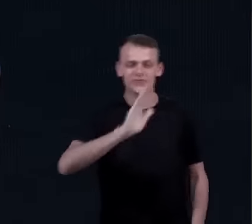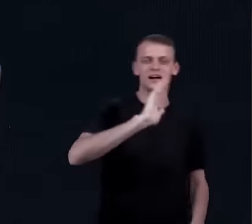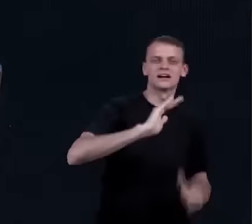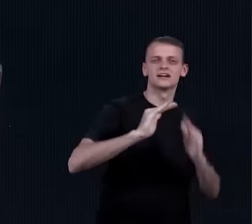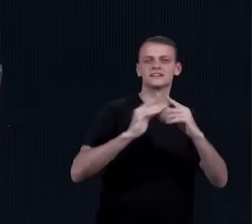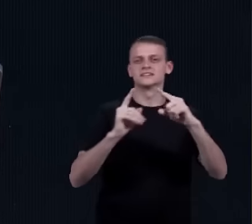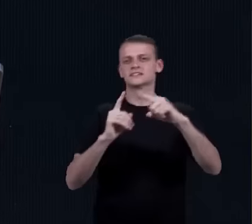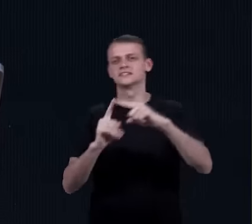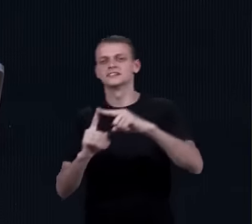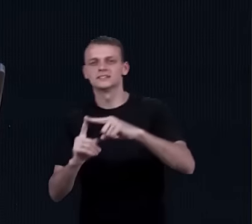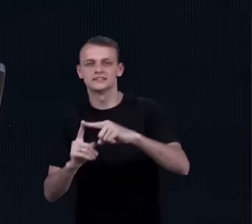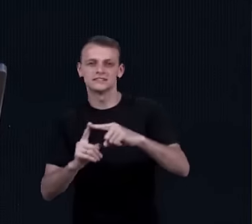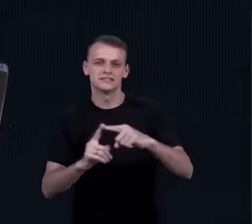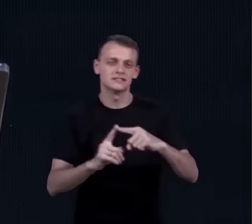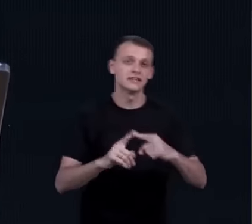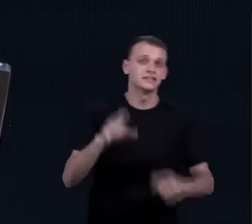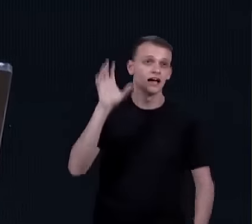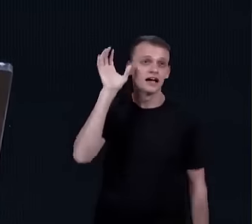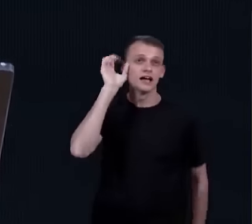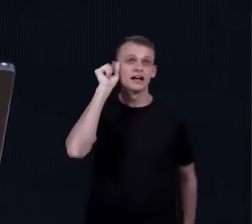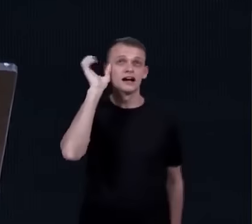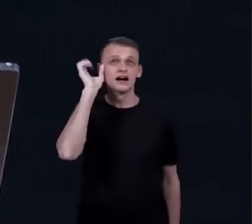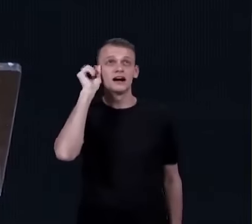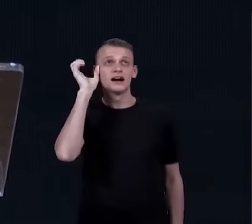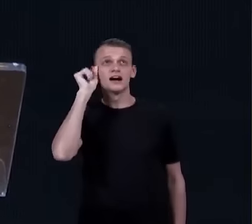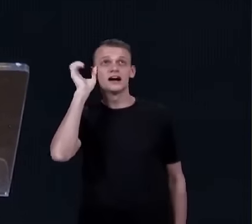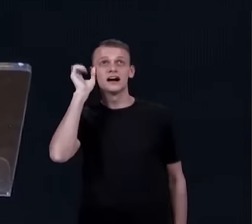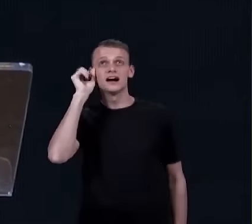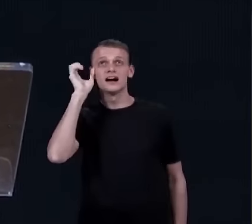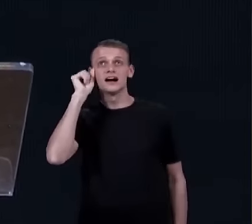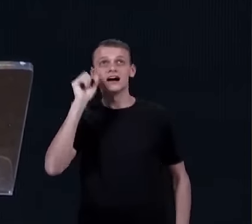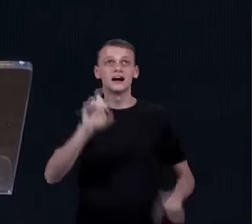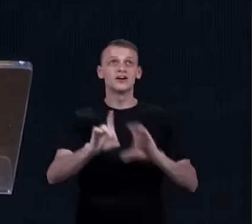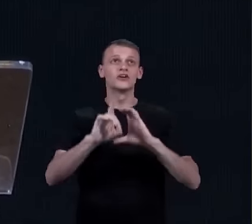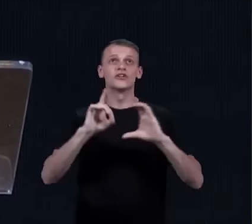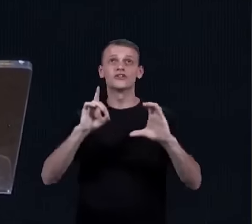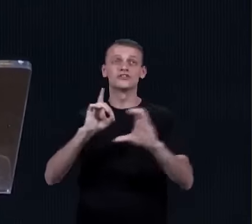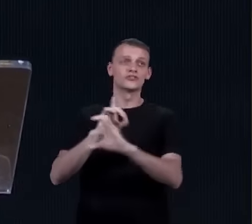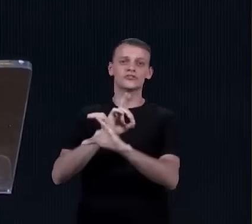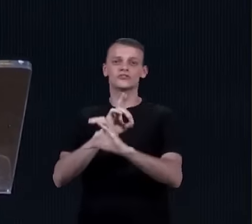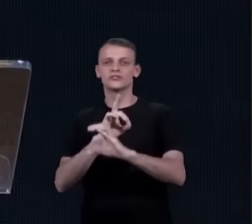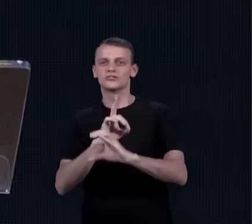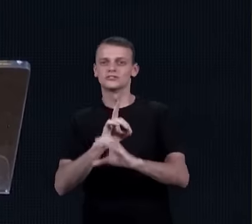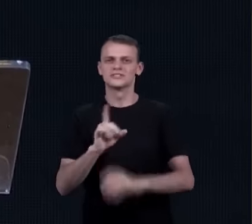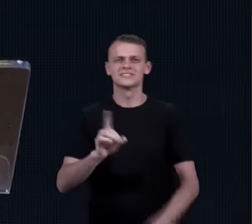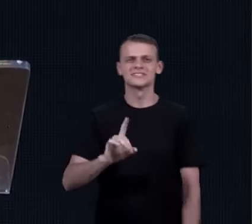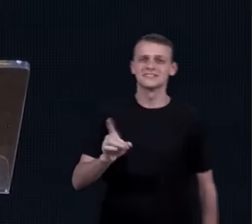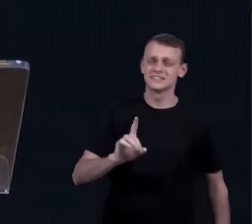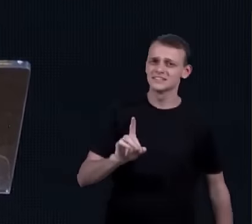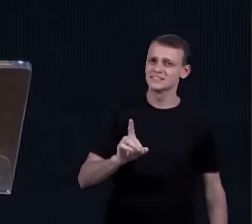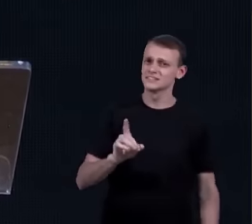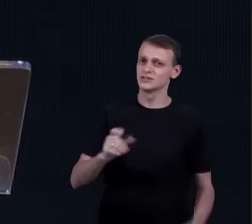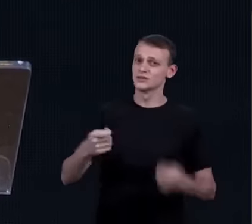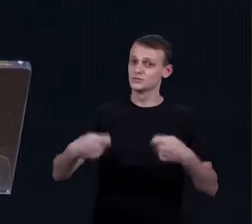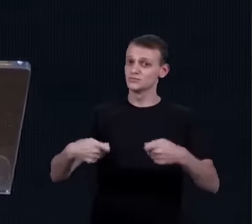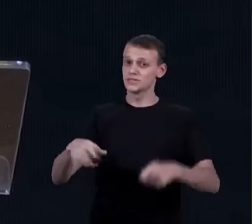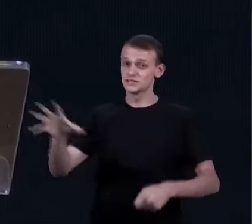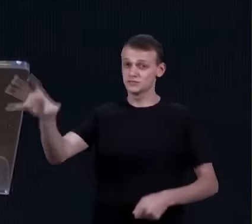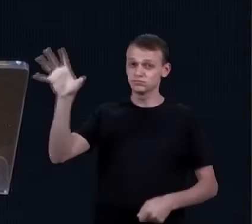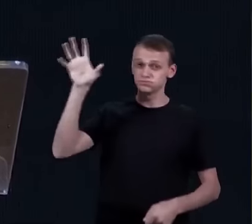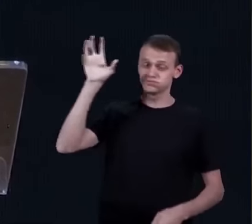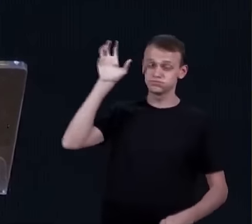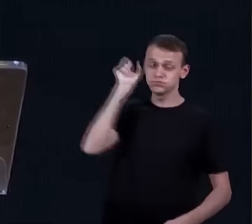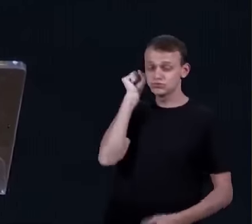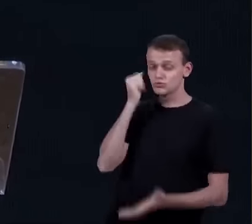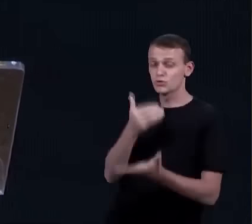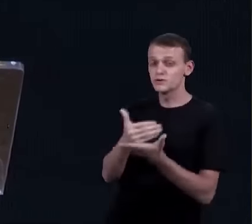igreja para ouvir um bom sermão. Nós somos os transformadores, os transtornadores do mundo. Nós